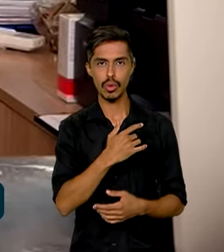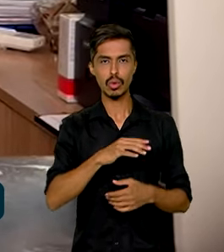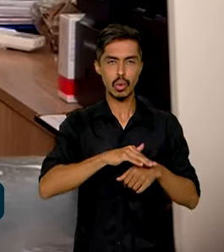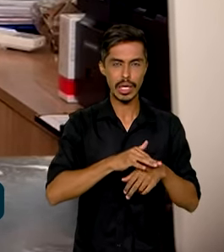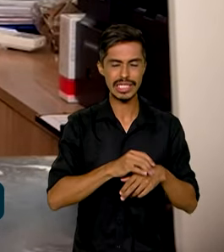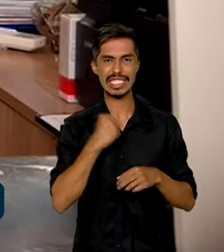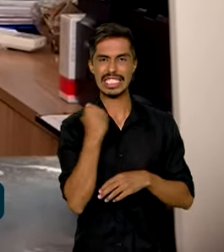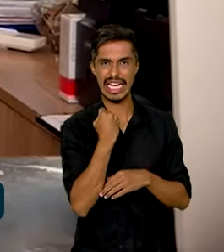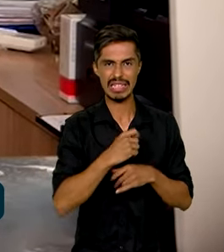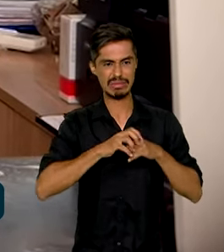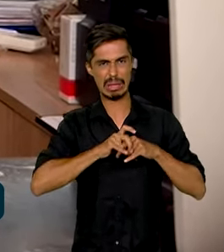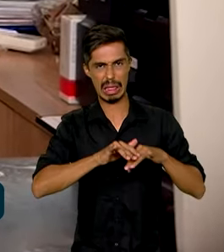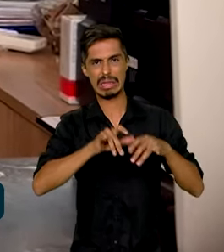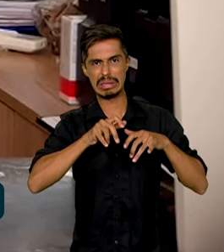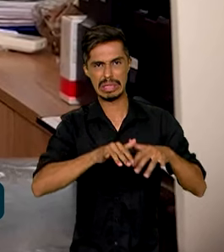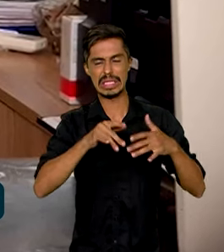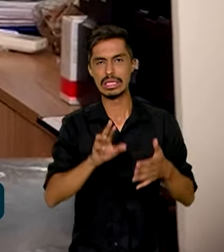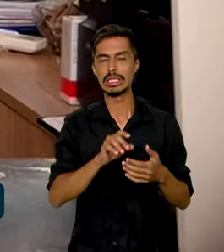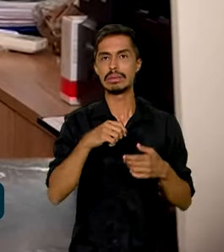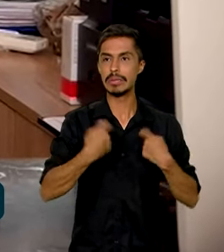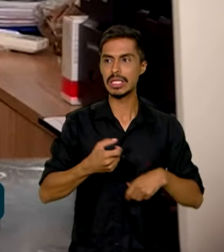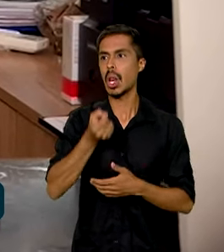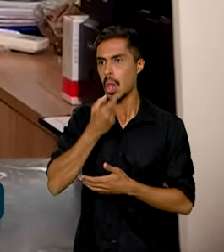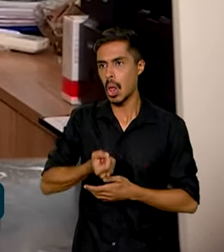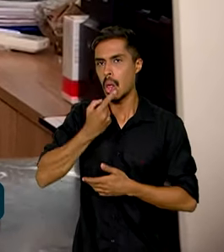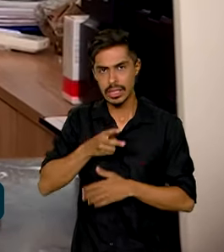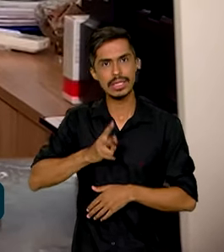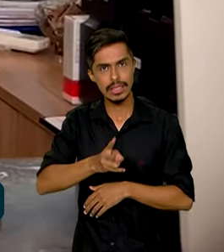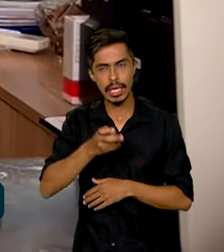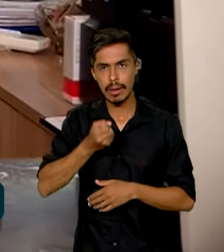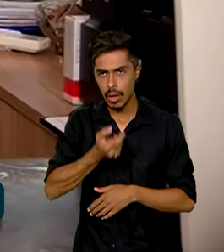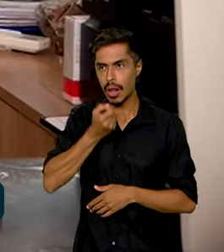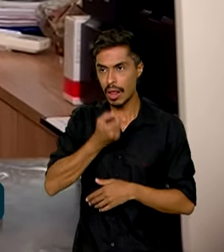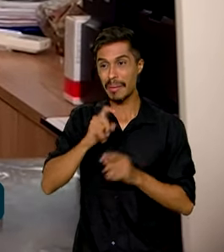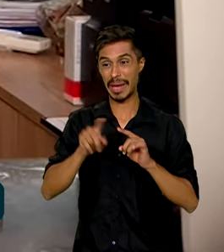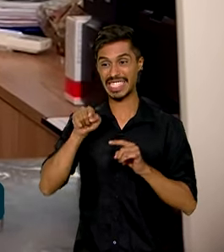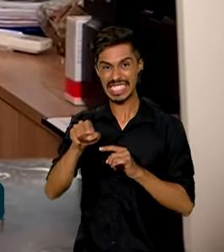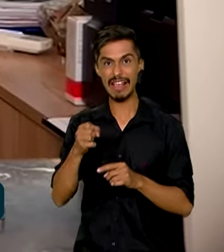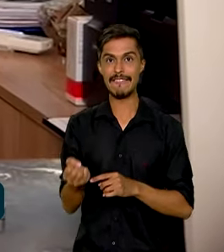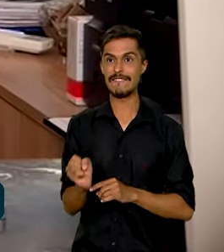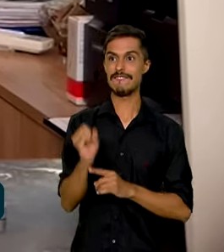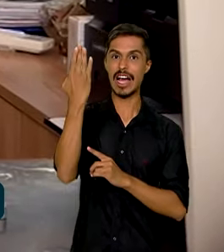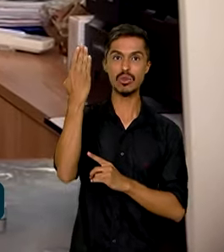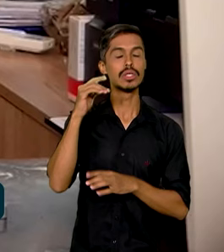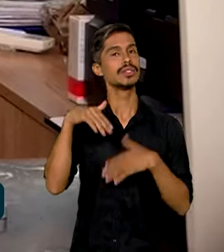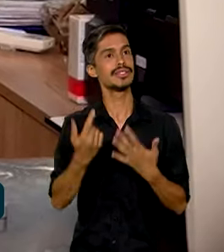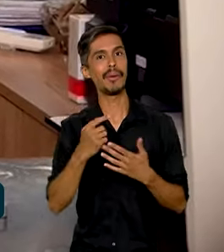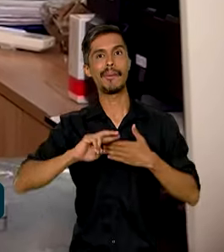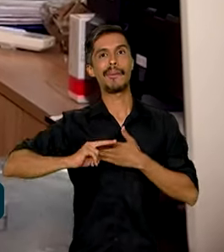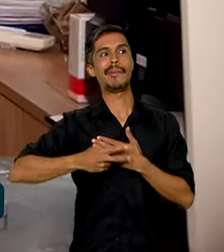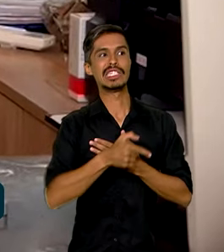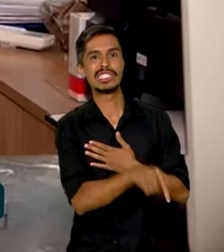debilitante progressiva e faz o uso de uma medicação contínua para controlar essa doença e passa a usar um remédio falsificado que não tem efeito ele vai ter